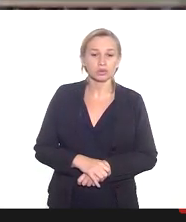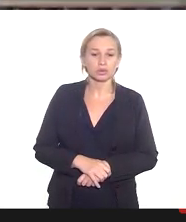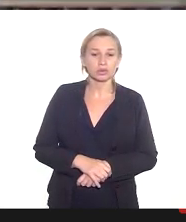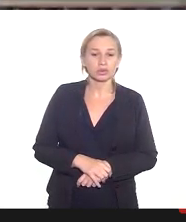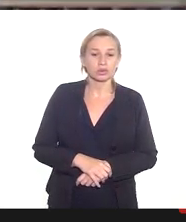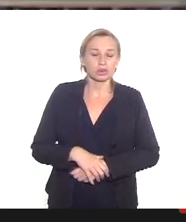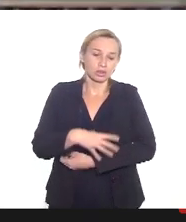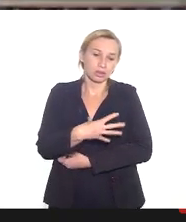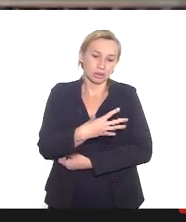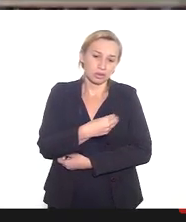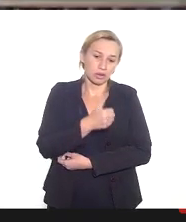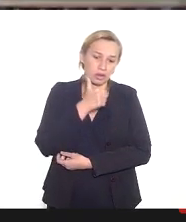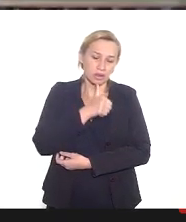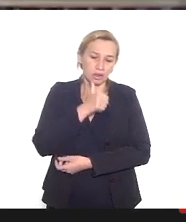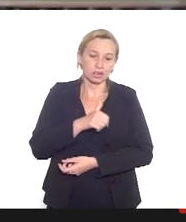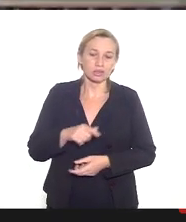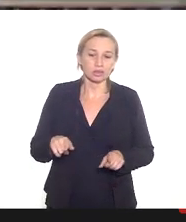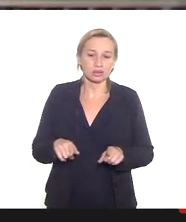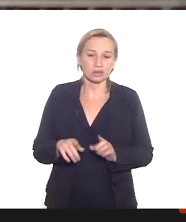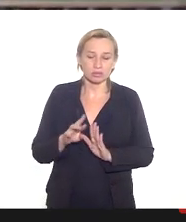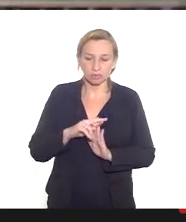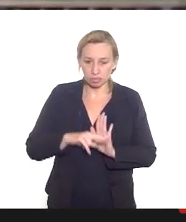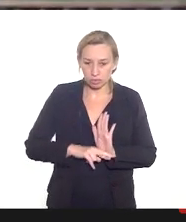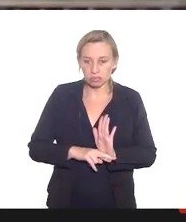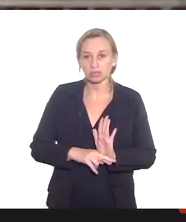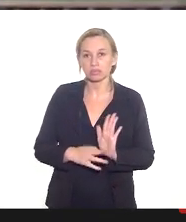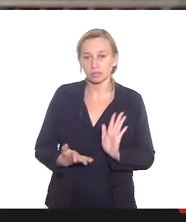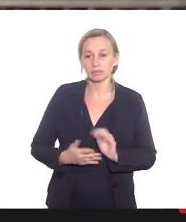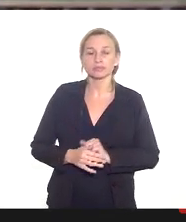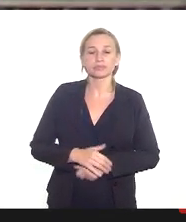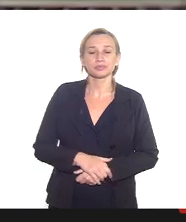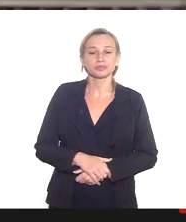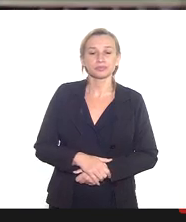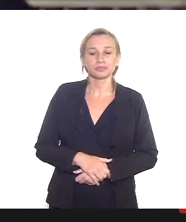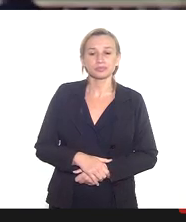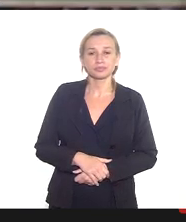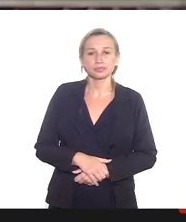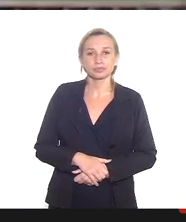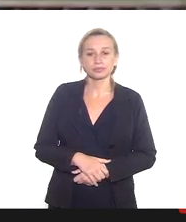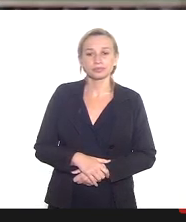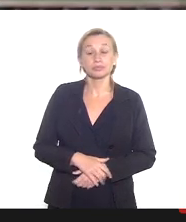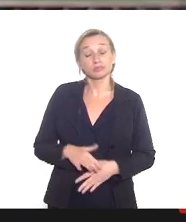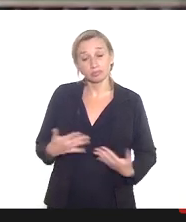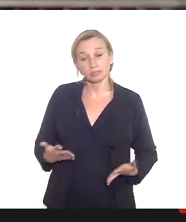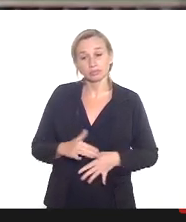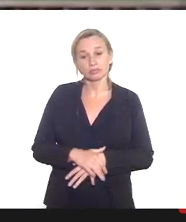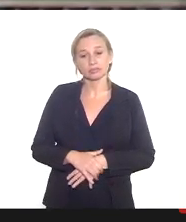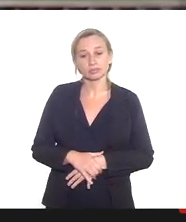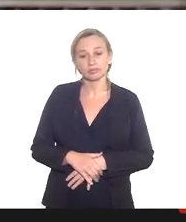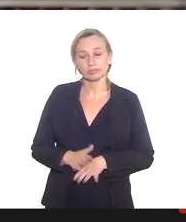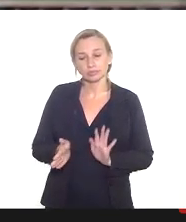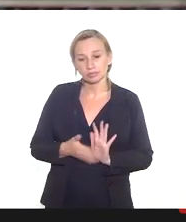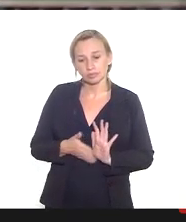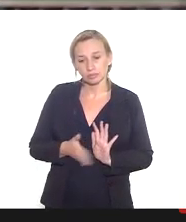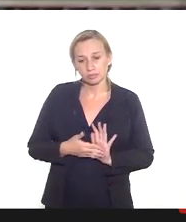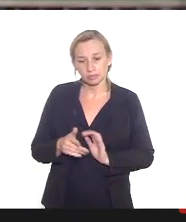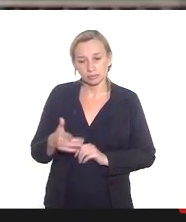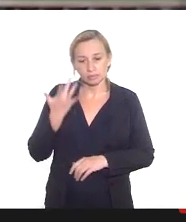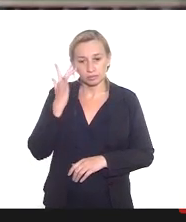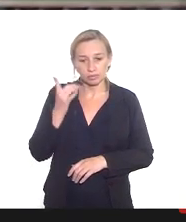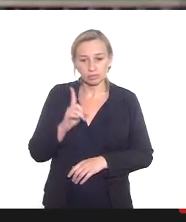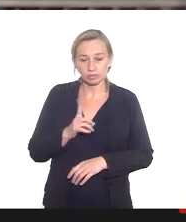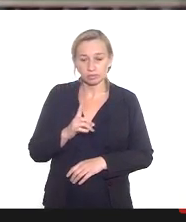lactantes e dos termos ou que sejam nome né É então fica aqui essa proposta Eu